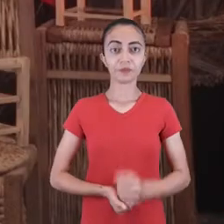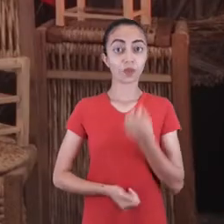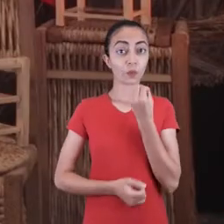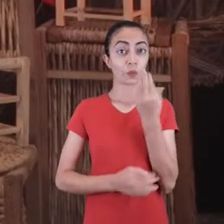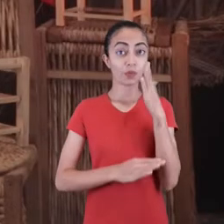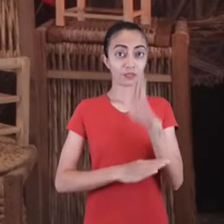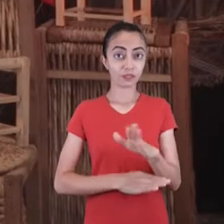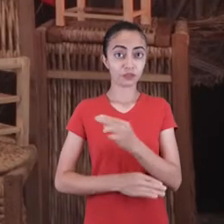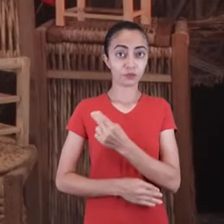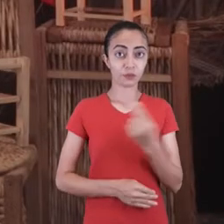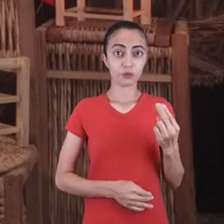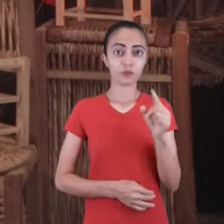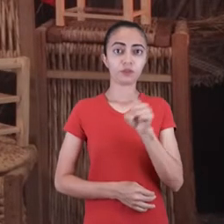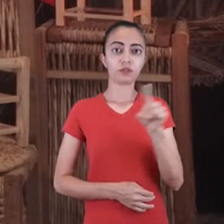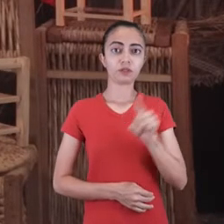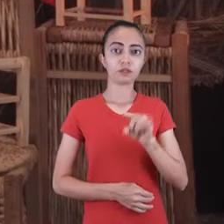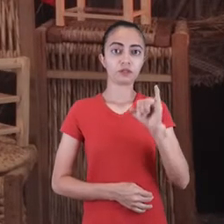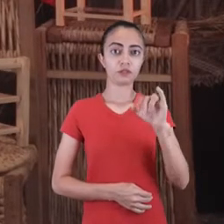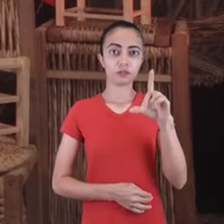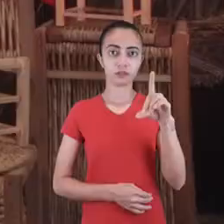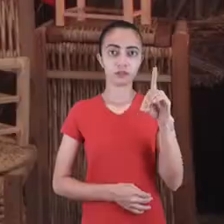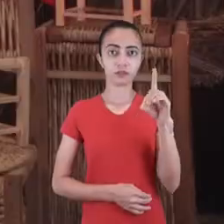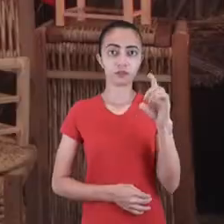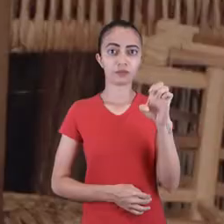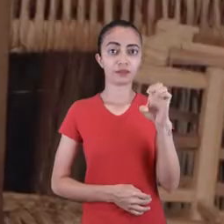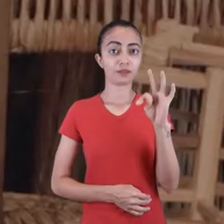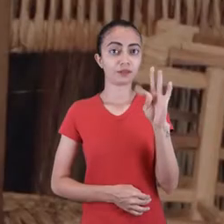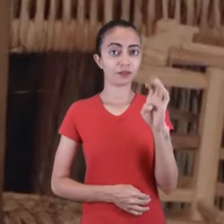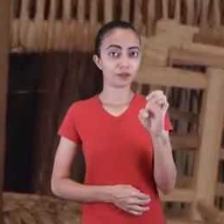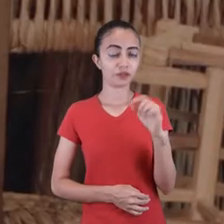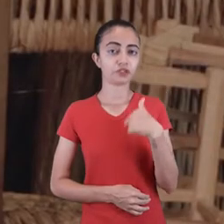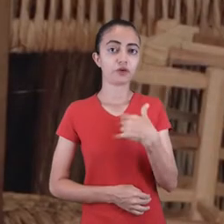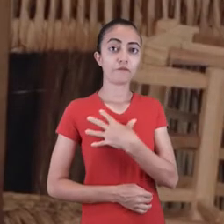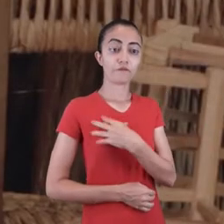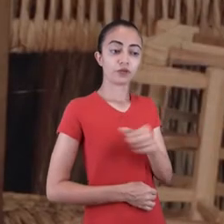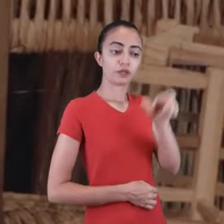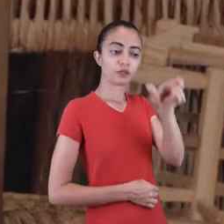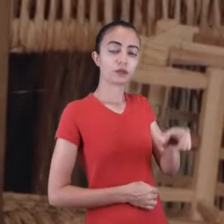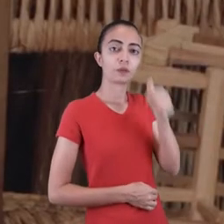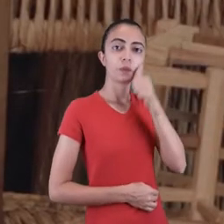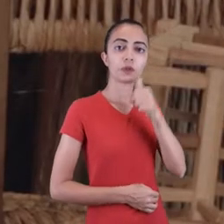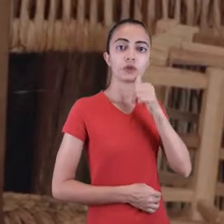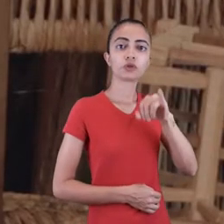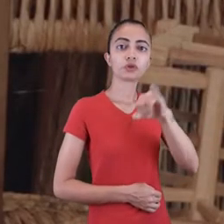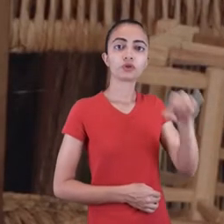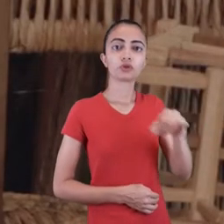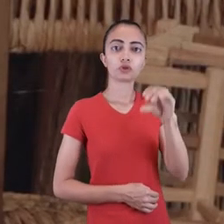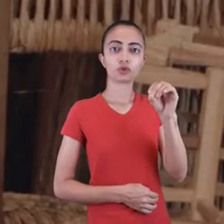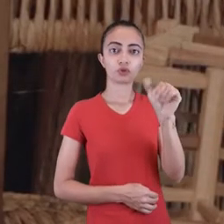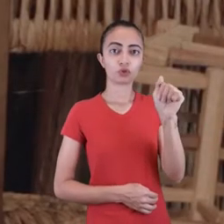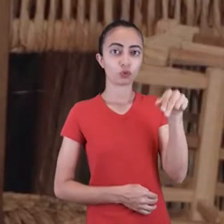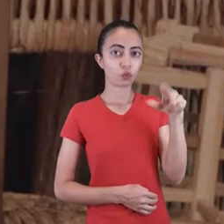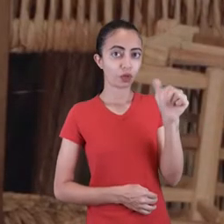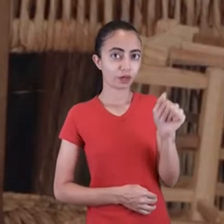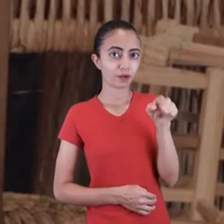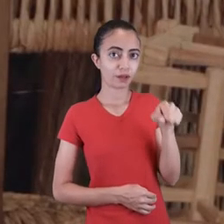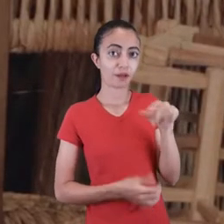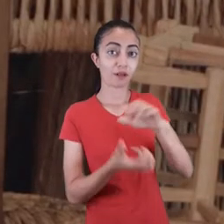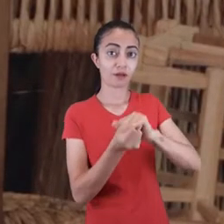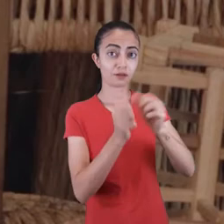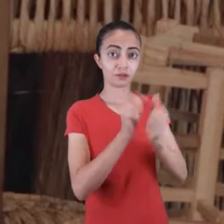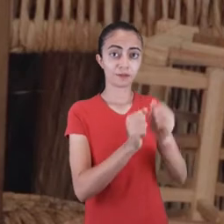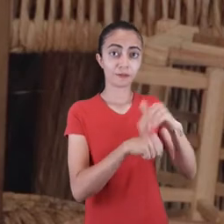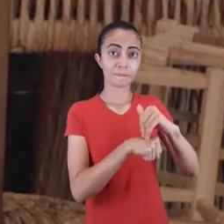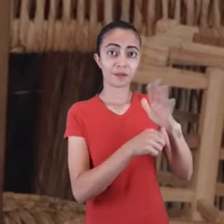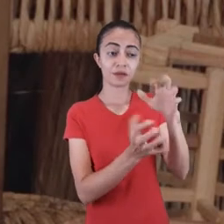Boa tarde, meu nome é Zildete Bezerra da Costa, sou filha de Joana Maria Bezerra da Costa, a artesã